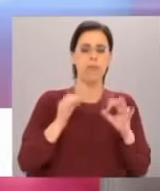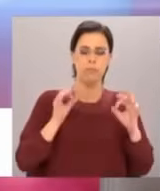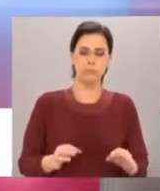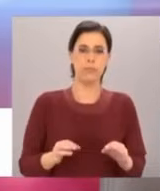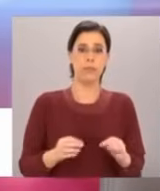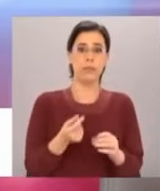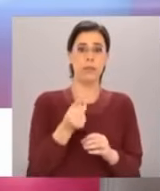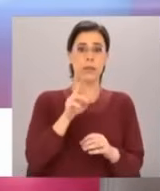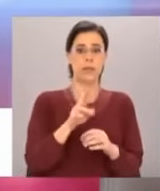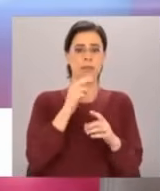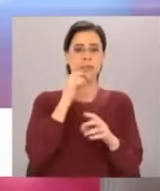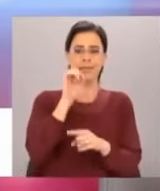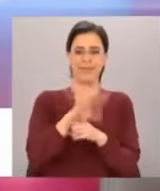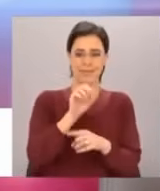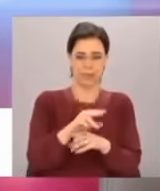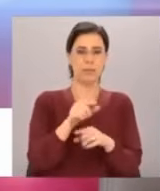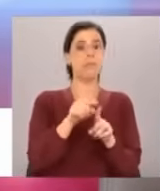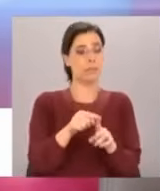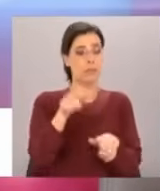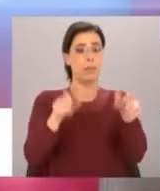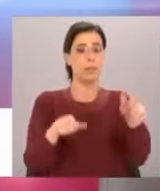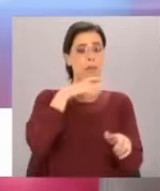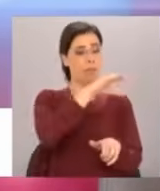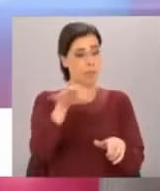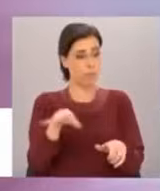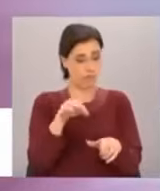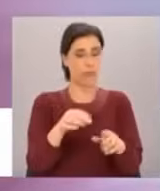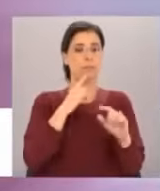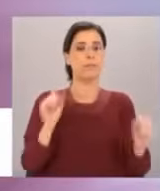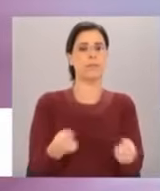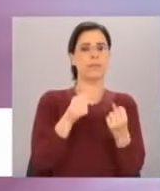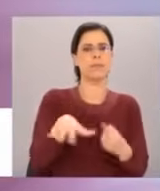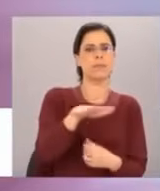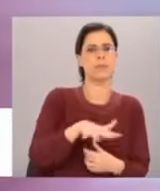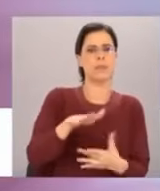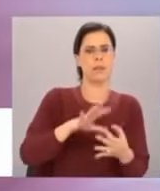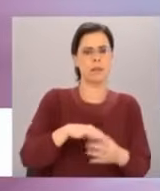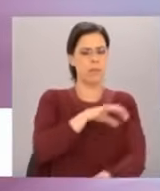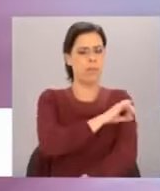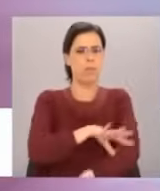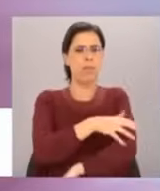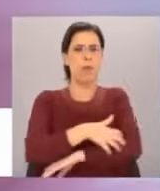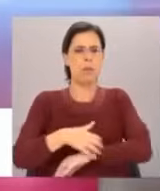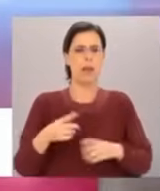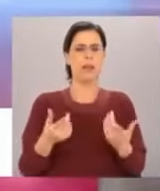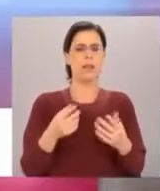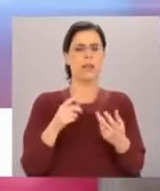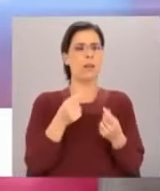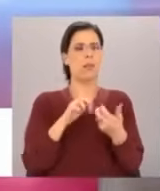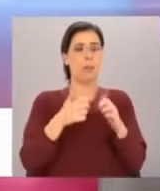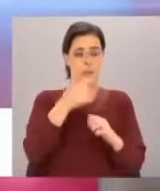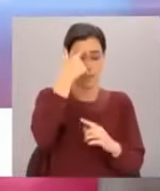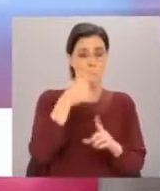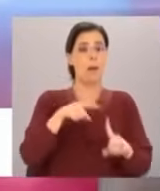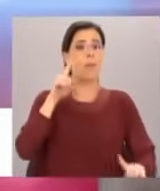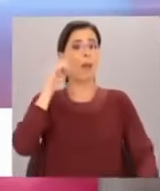também largamente a tarifa social de energia para garantir que mais famílias são resgatados de situação situações de pobreza energética tem mais